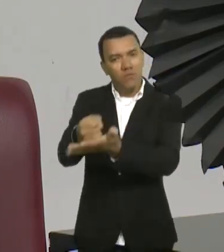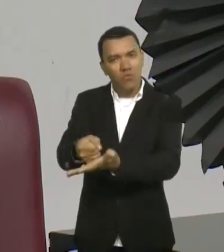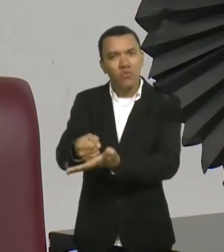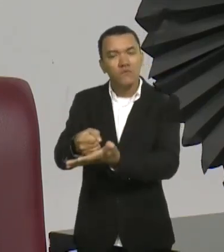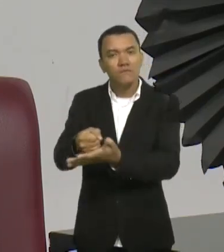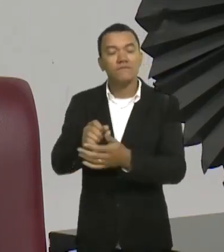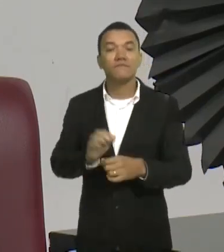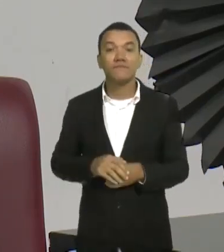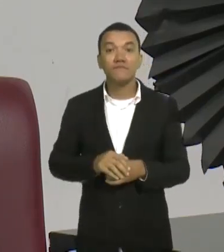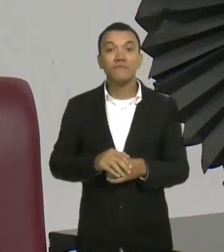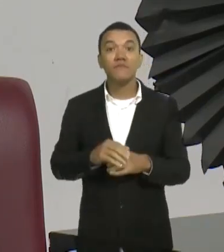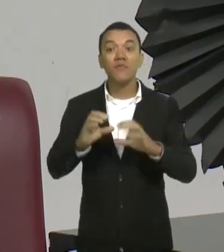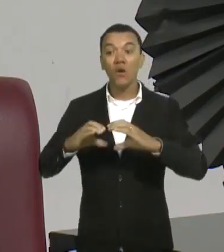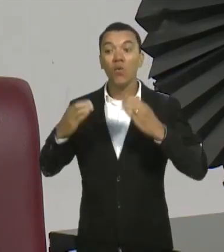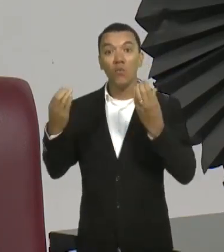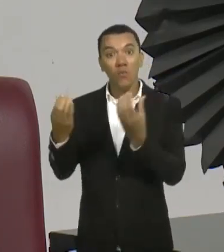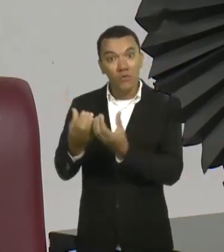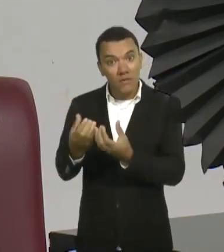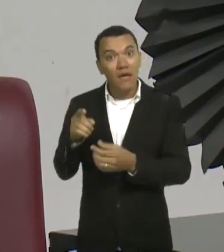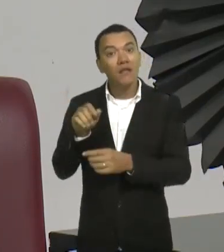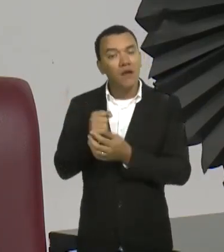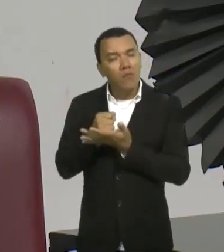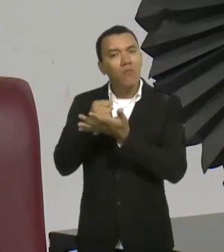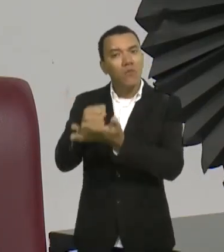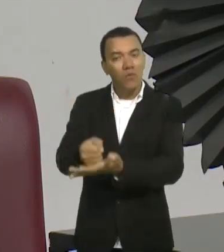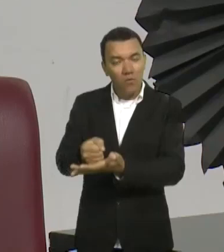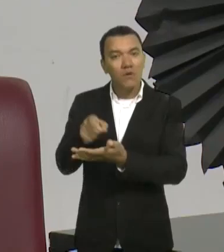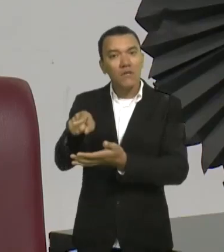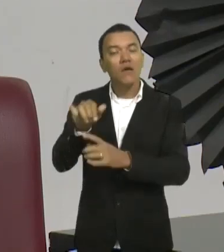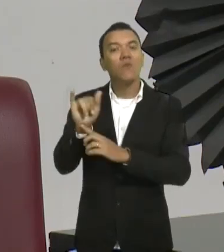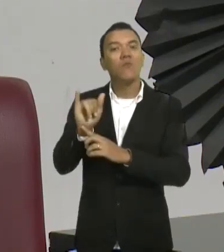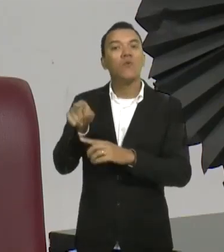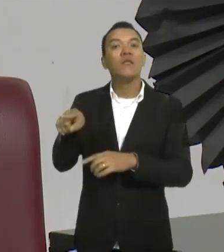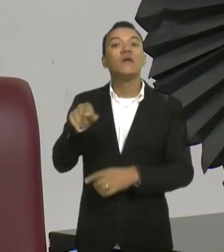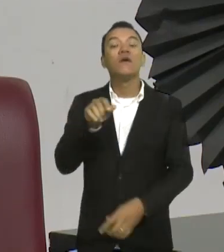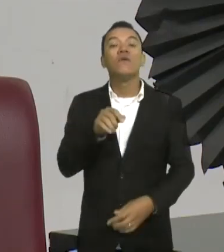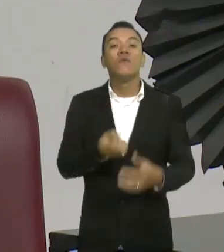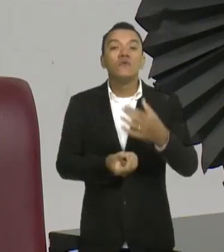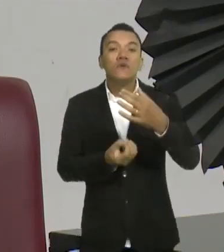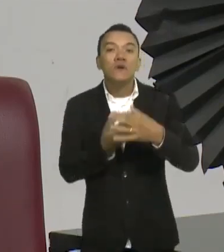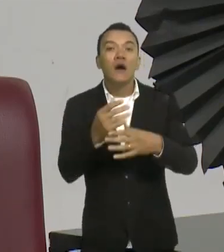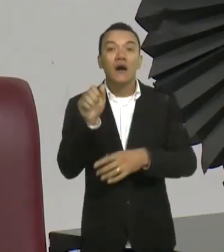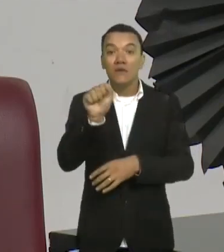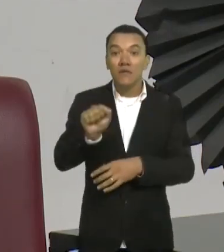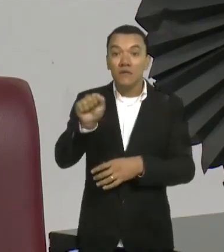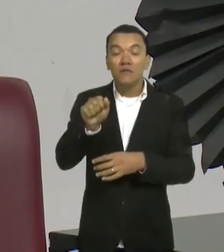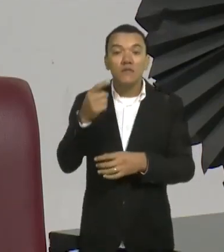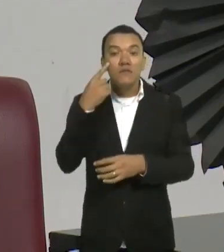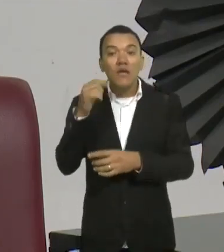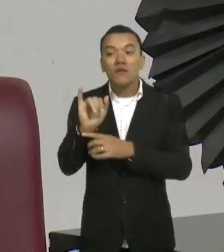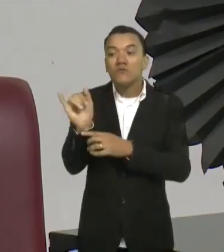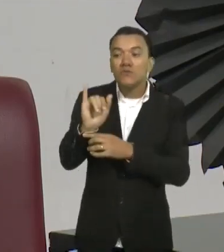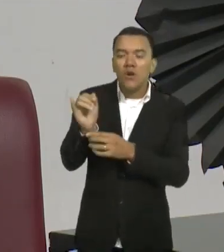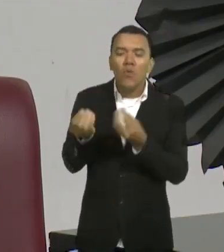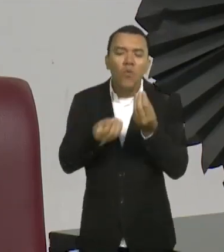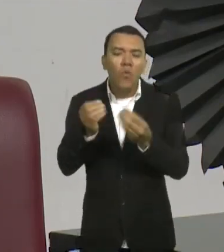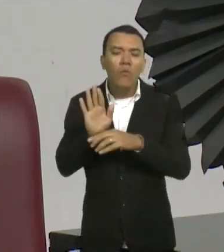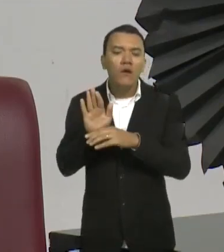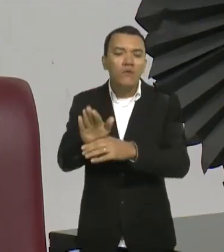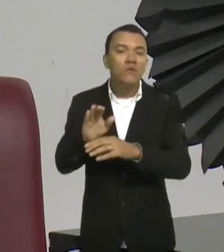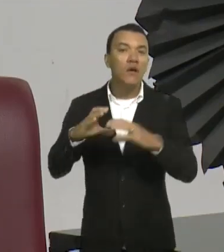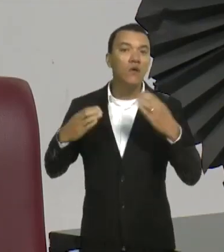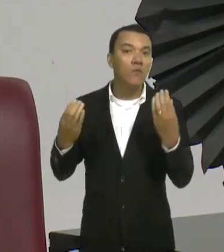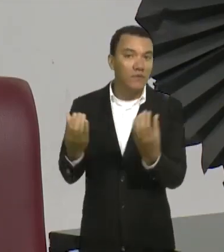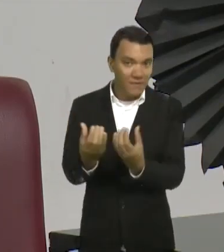a comunidade apoia muito o boi. E a associação e o boi, assim, procurou um meio de ajudar a nossa